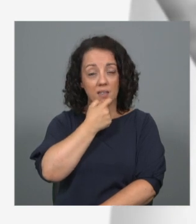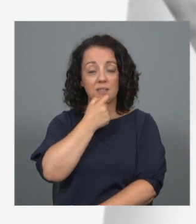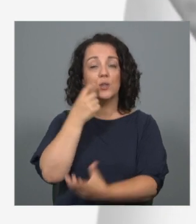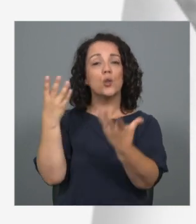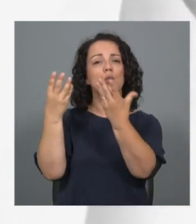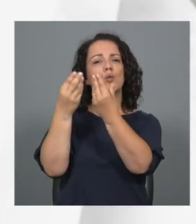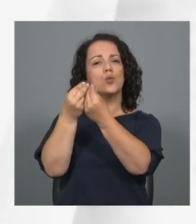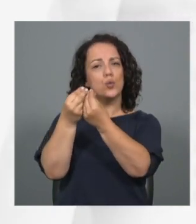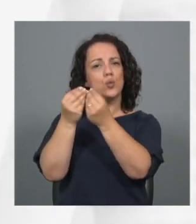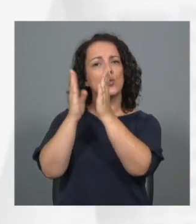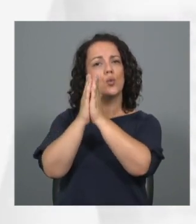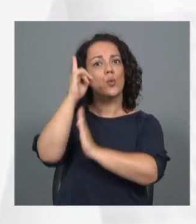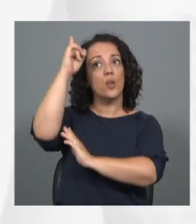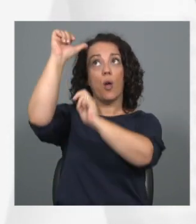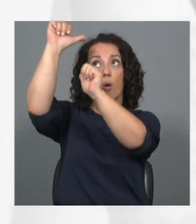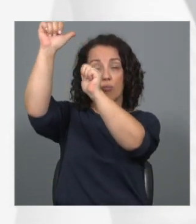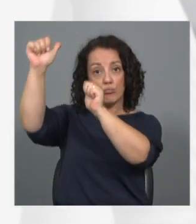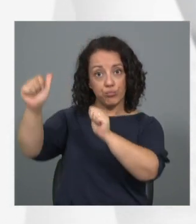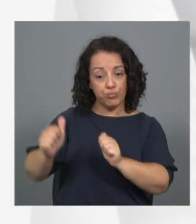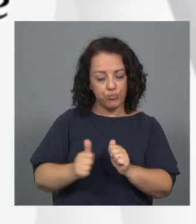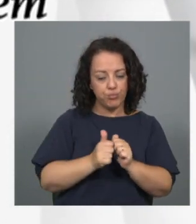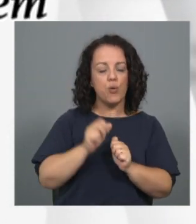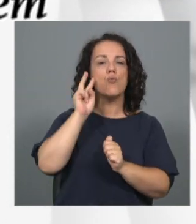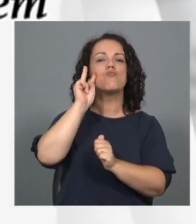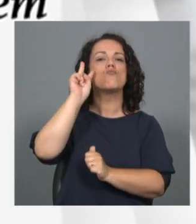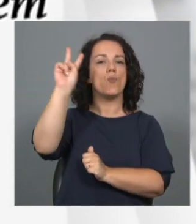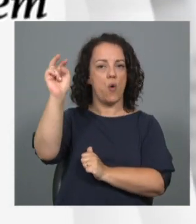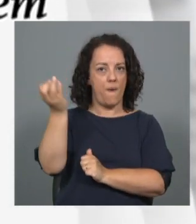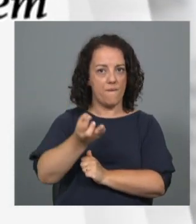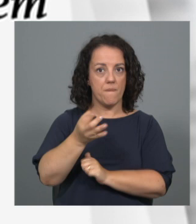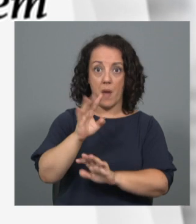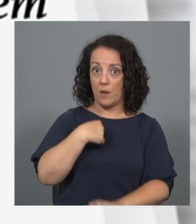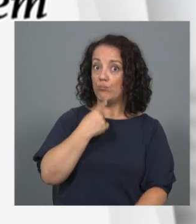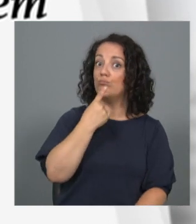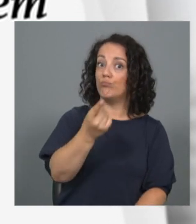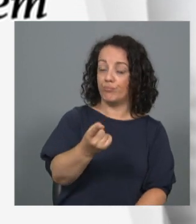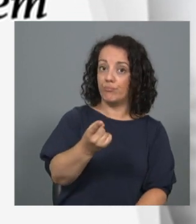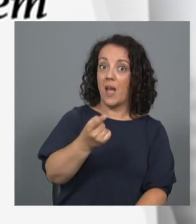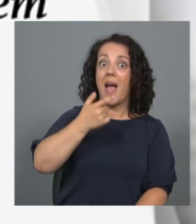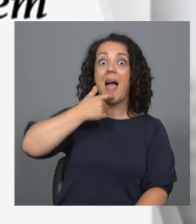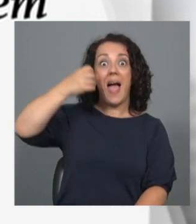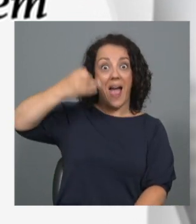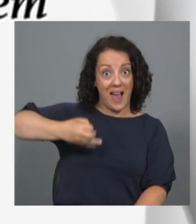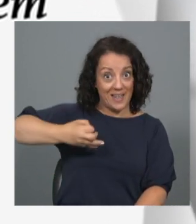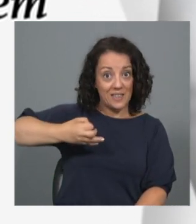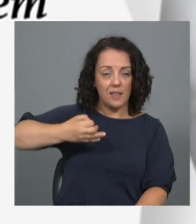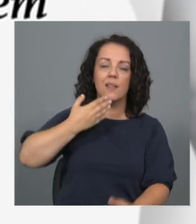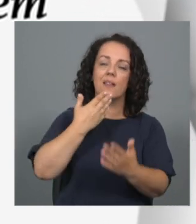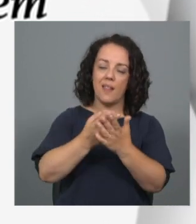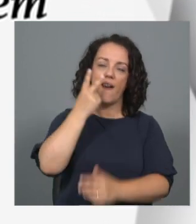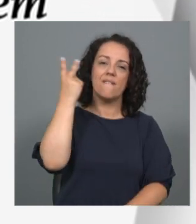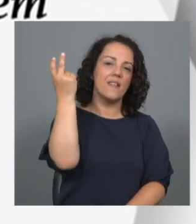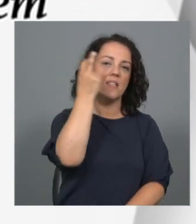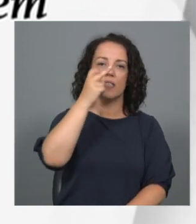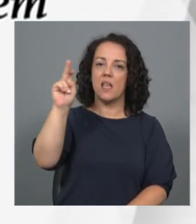viu o Pai. Em verdade vos digo, quem acredita tem a vida eterna. Eu